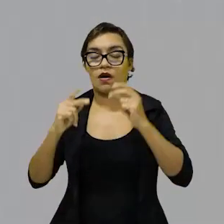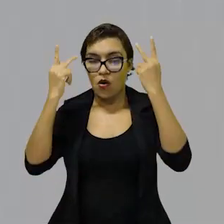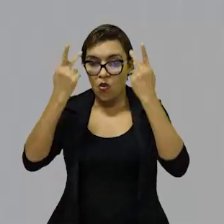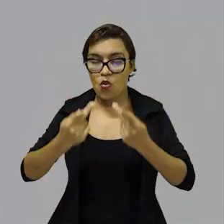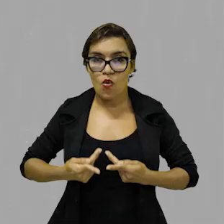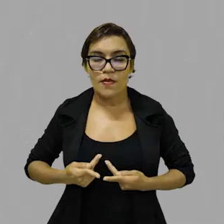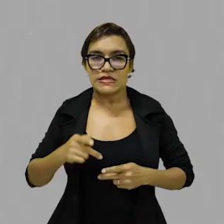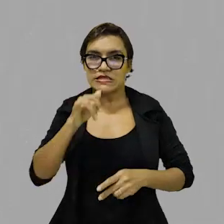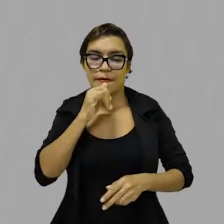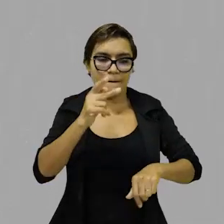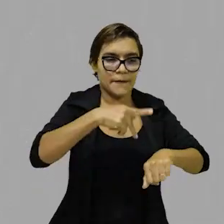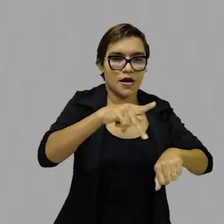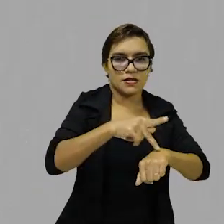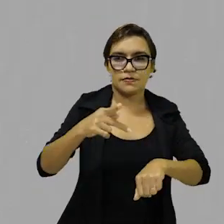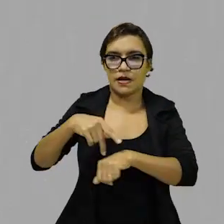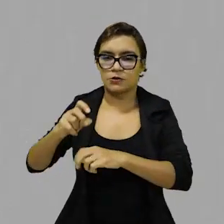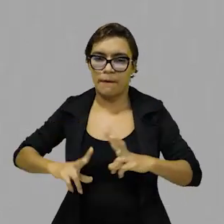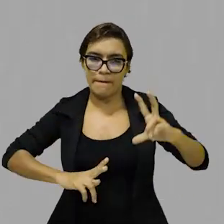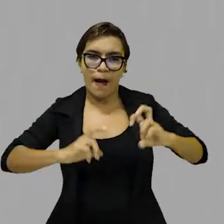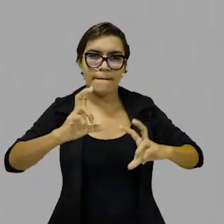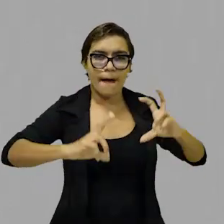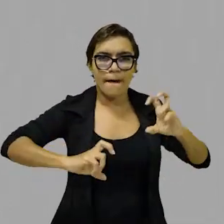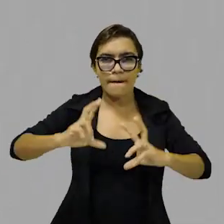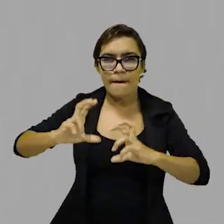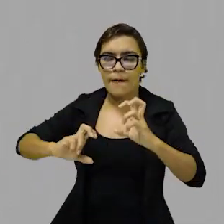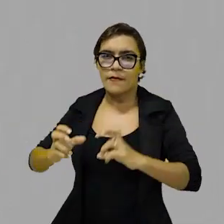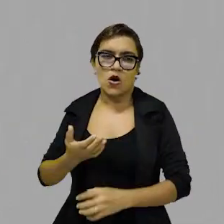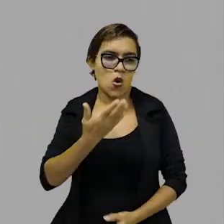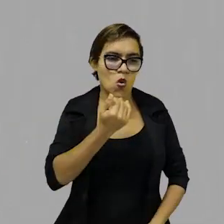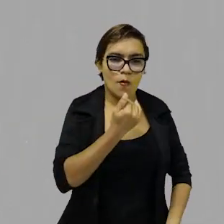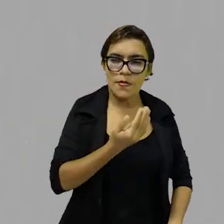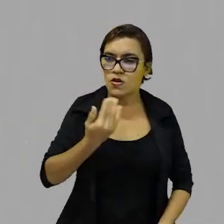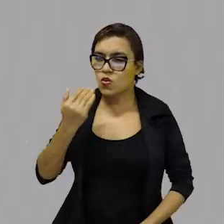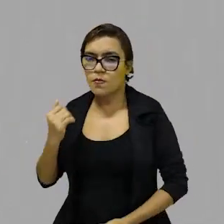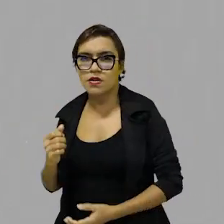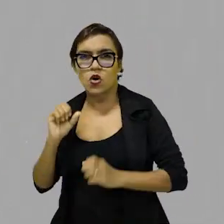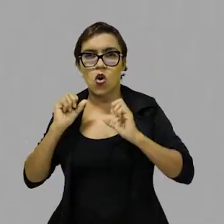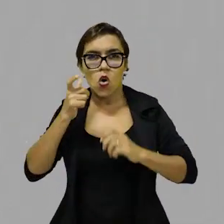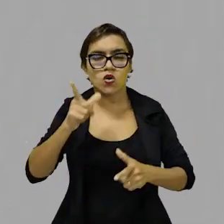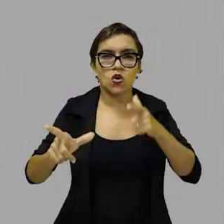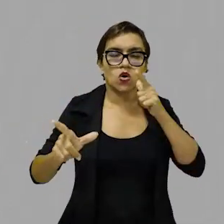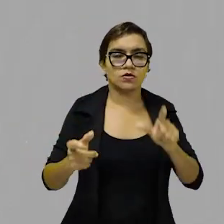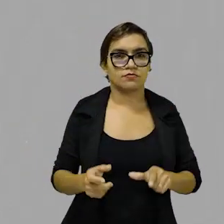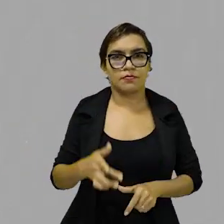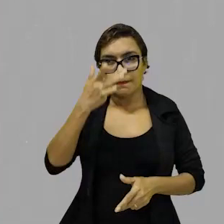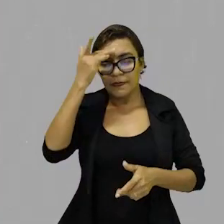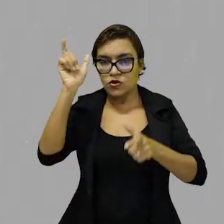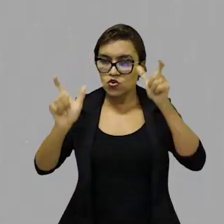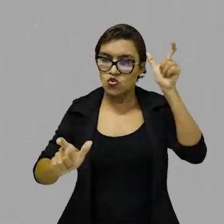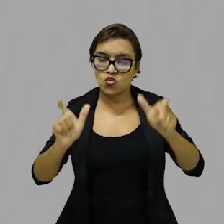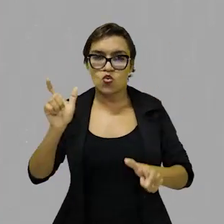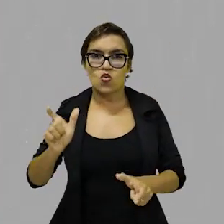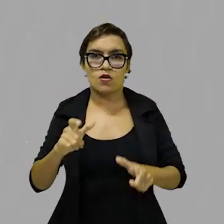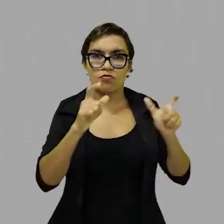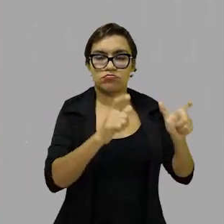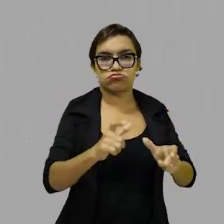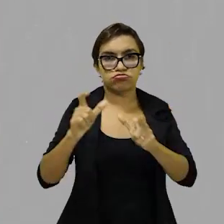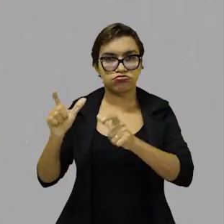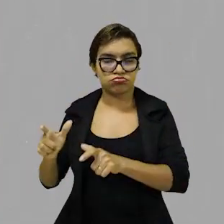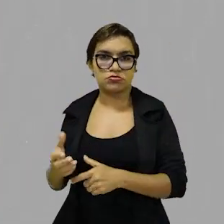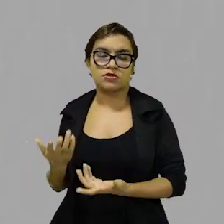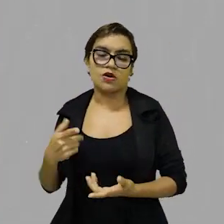fossem países disputando para ver quem tem mais comida, quem pode, quem sobrevive. Assim que ele vê pessoas de classes sociais diferentes, e